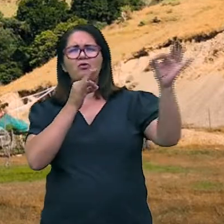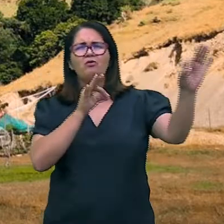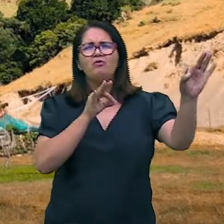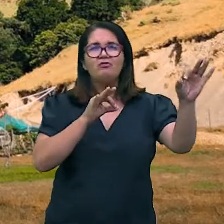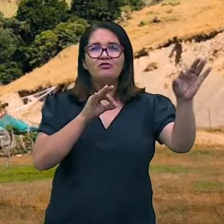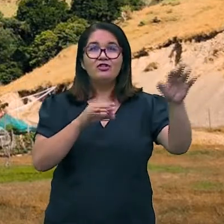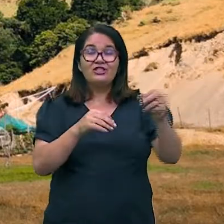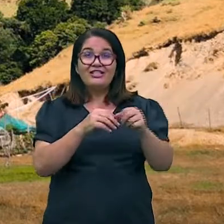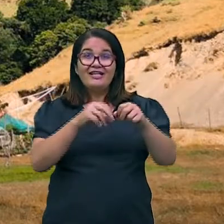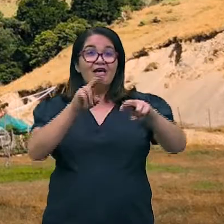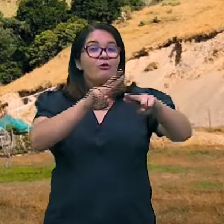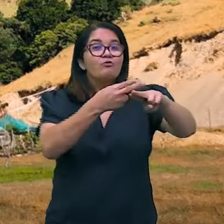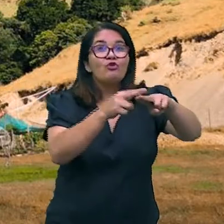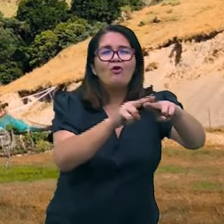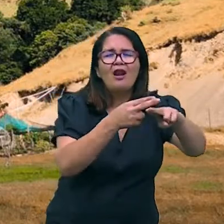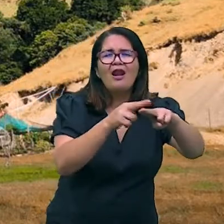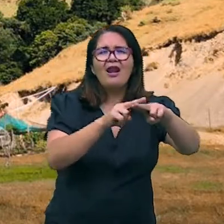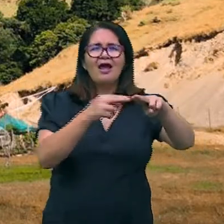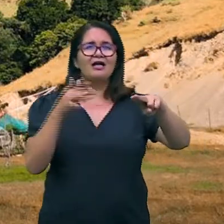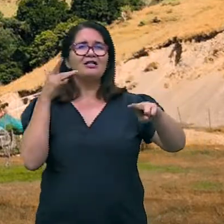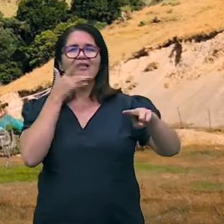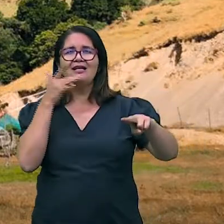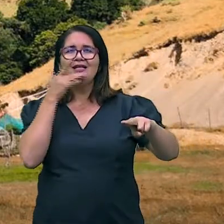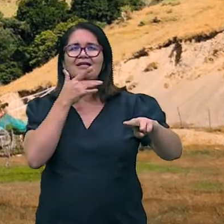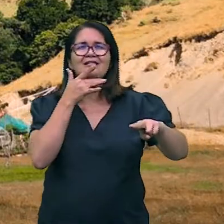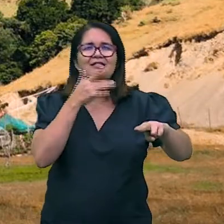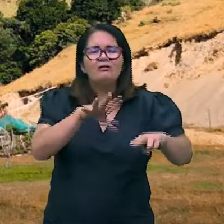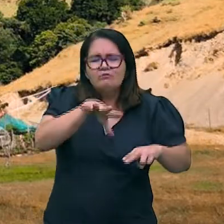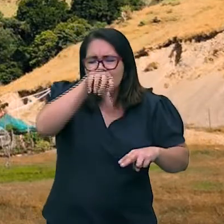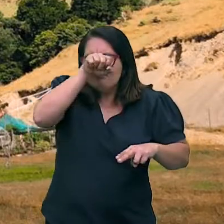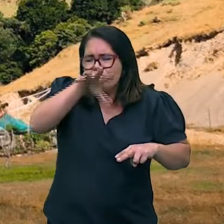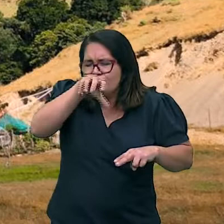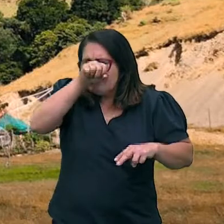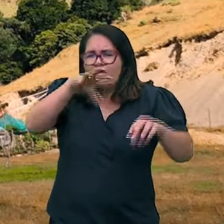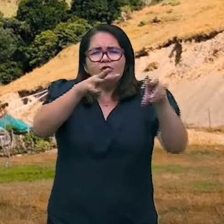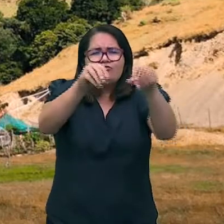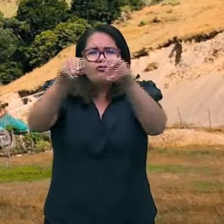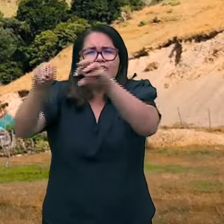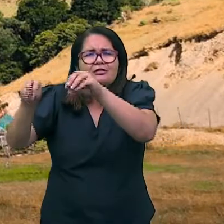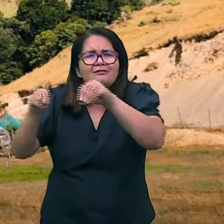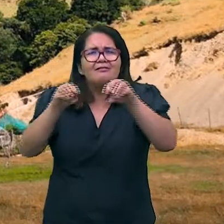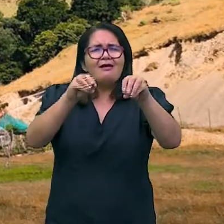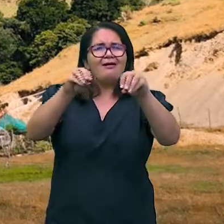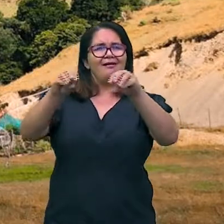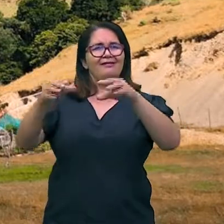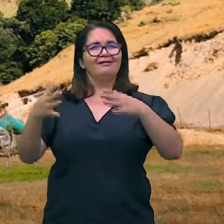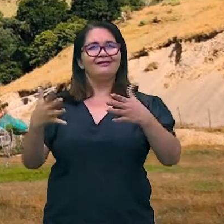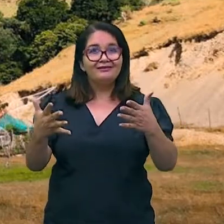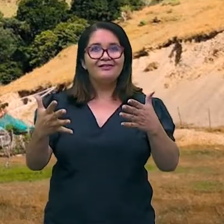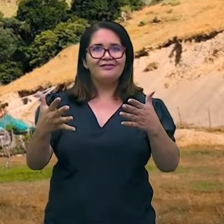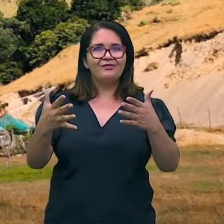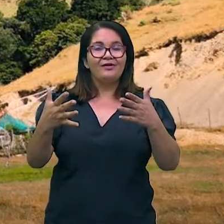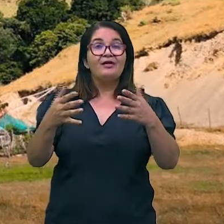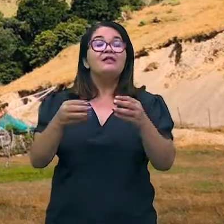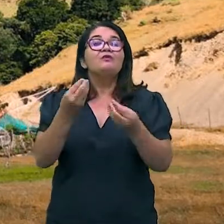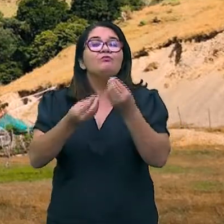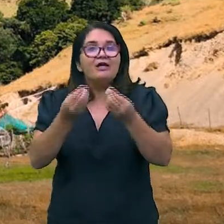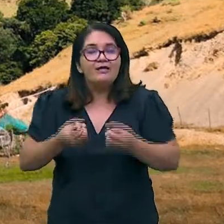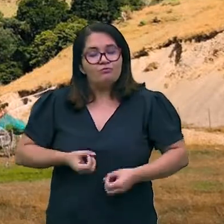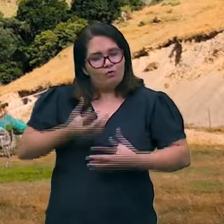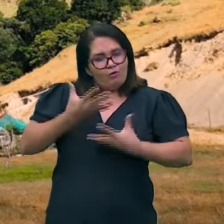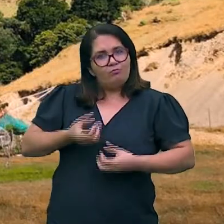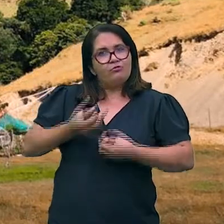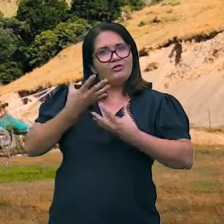de chocolate e cheiro de terra molhada. Esses versos, eles são interpretados pela